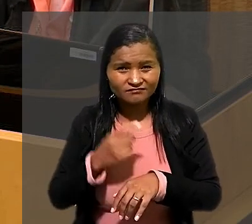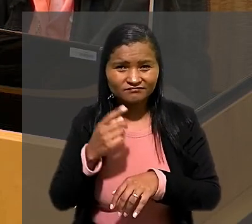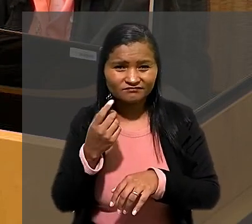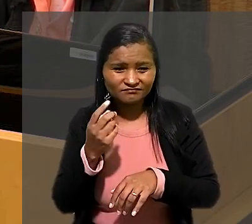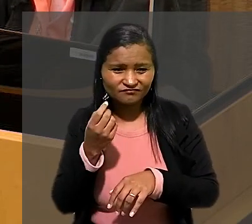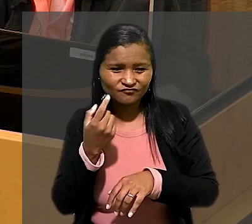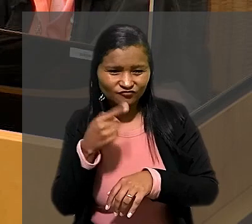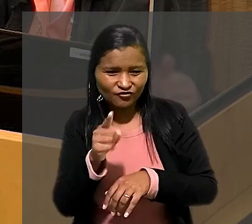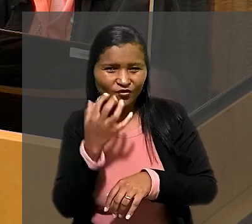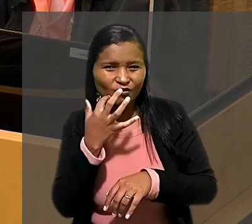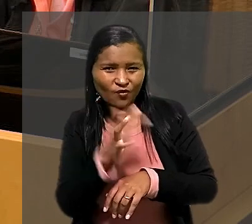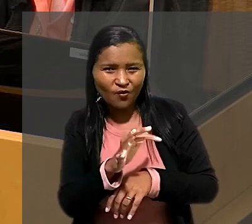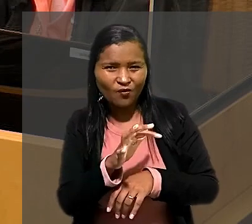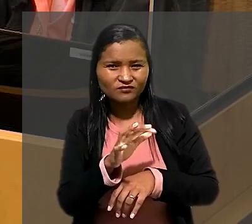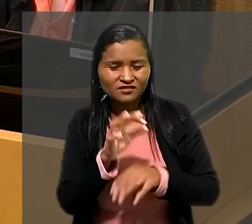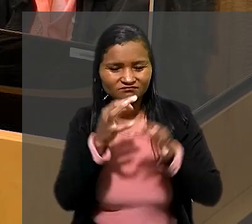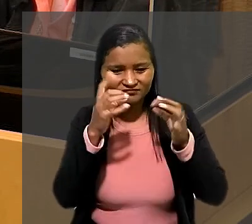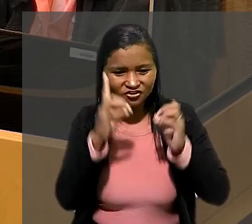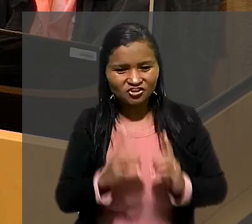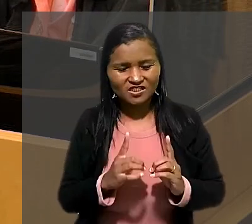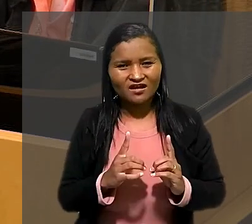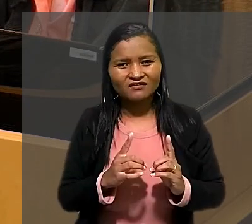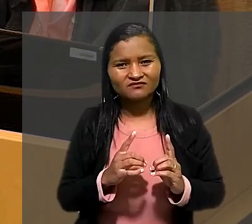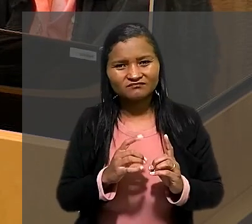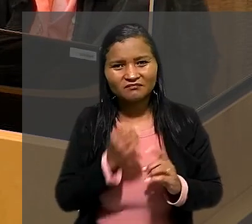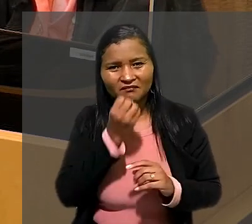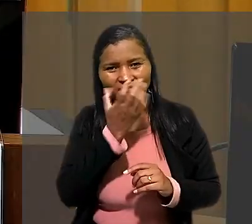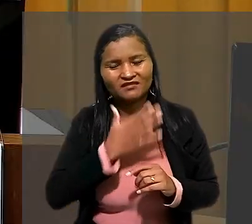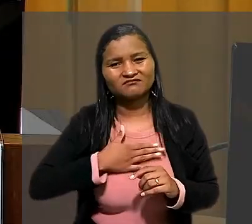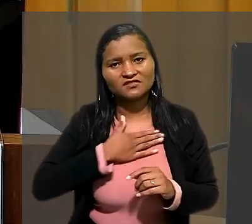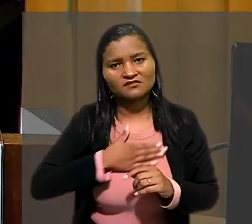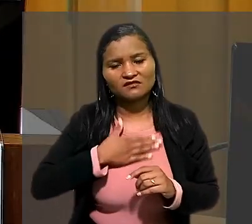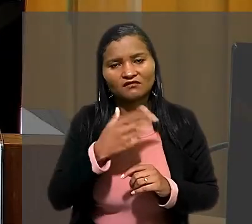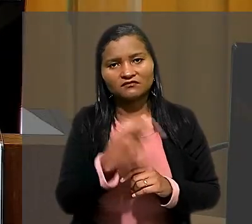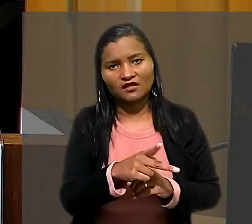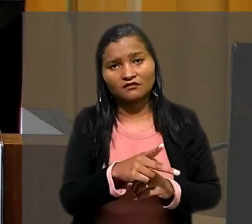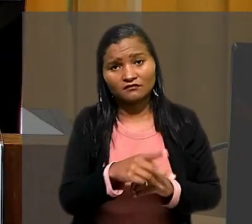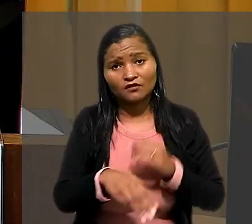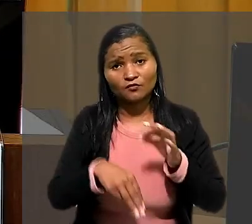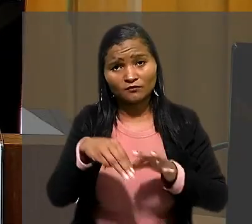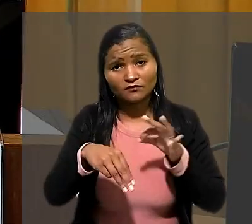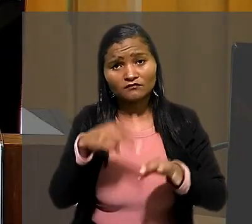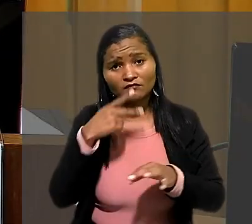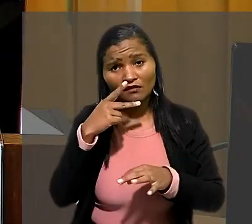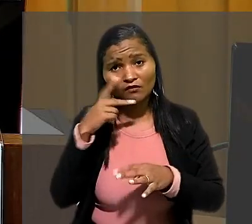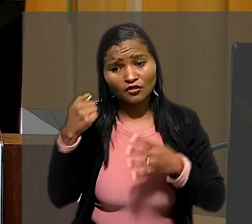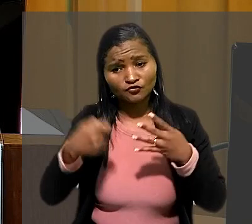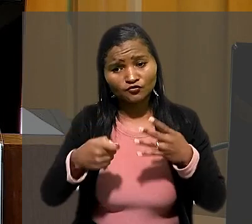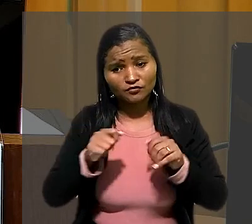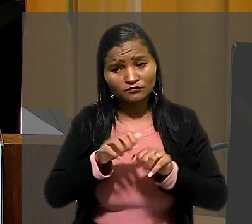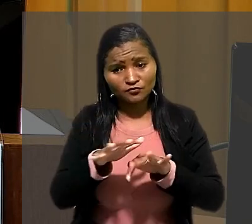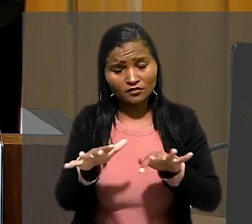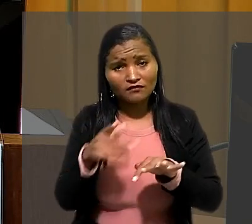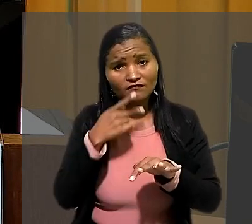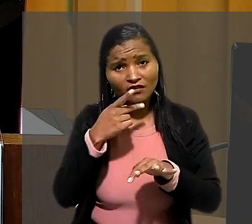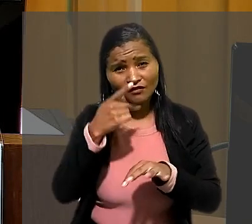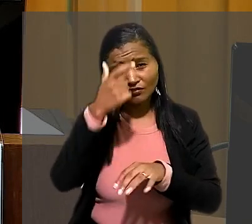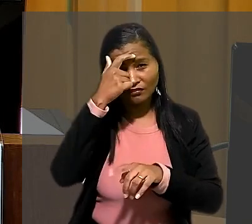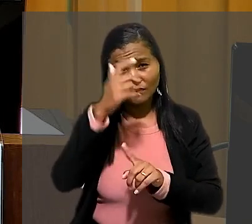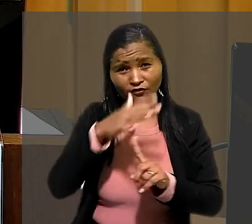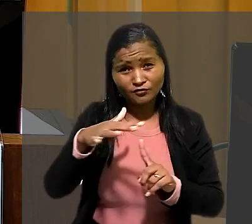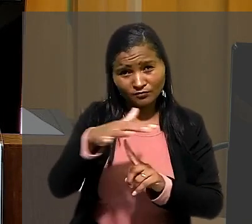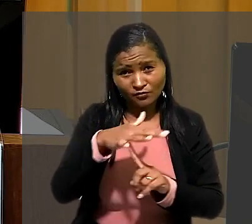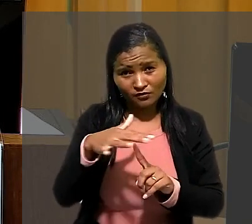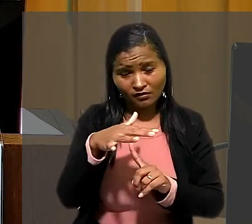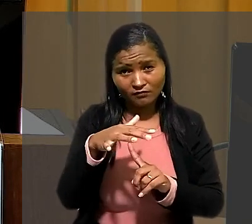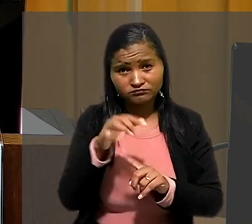contra a dignidade, a integridade psíquica e o bem-estar dela. O ministro citou jurisprudência do TST no sentido de que o dano